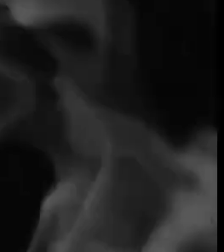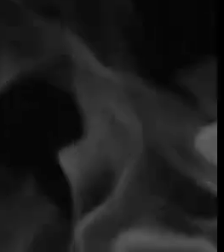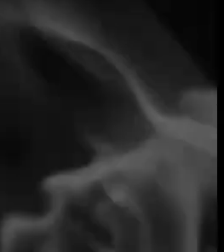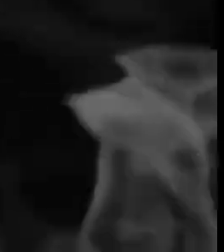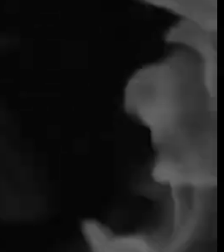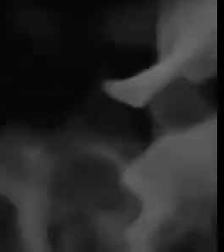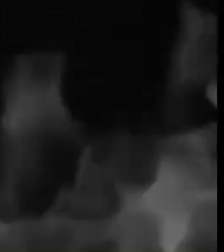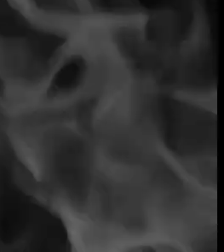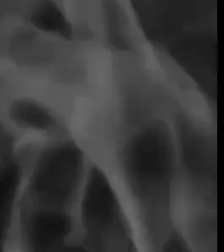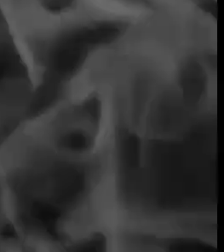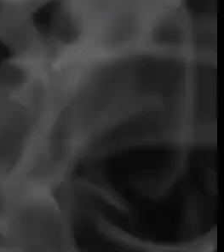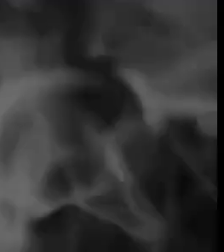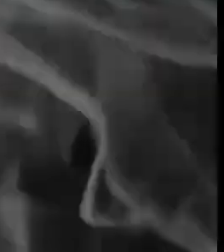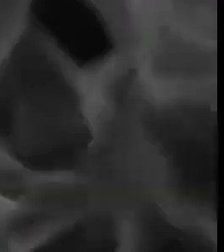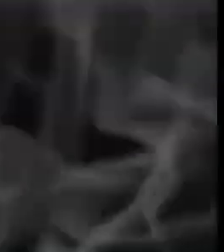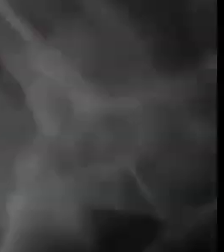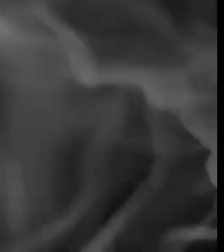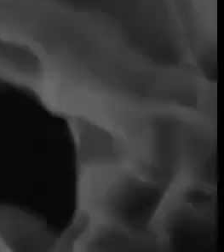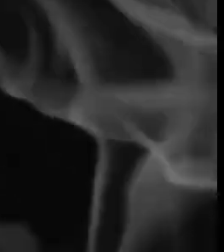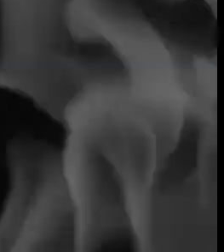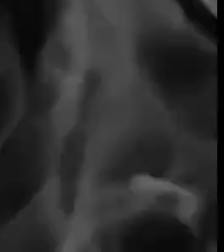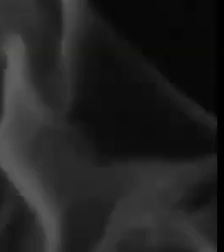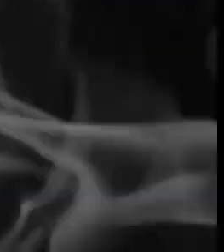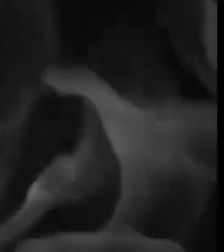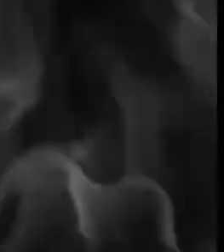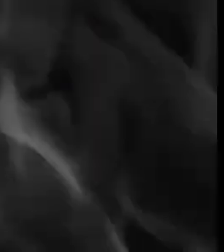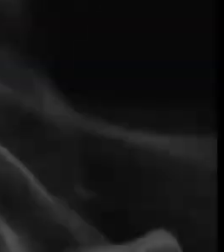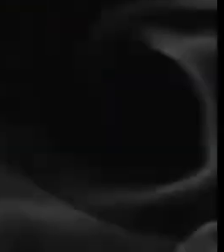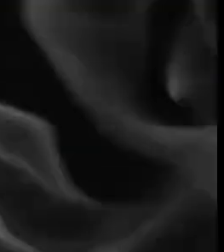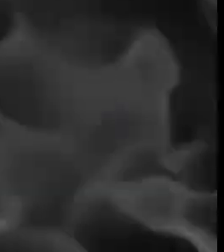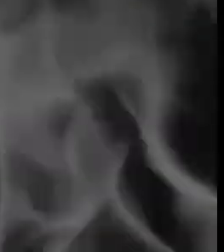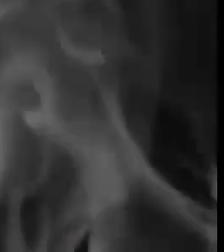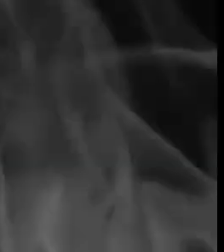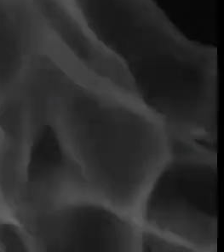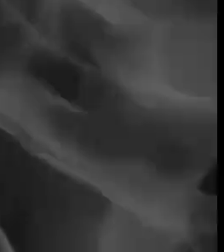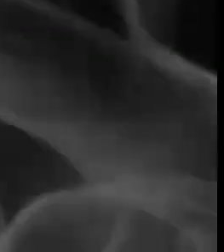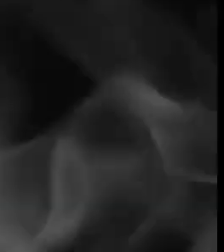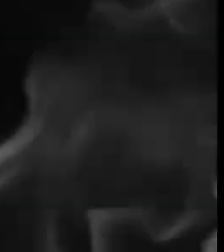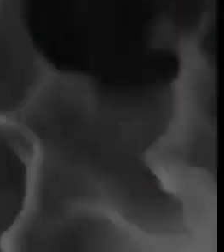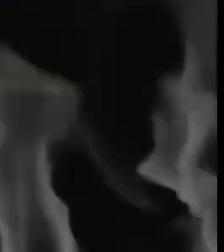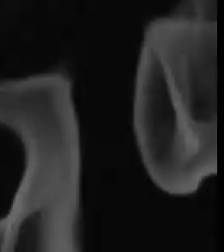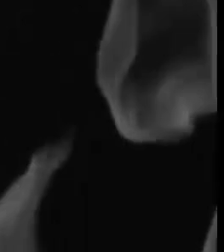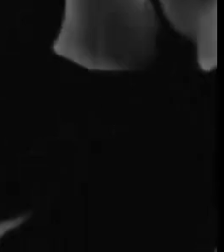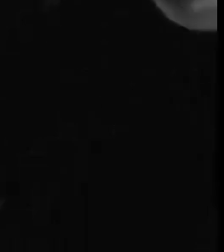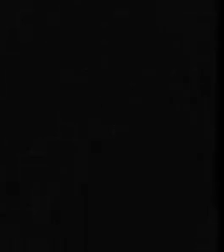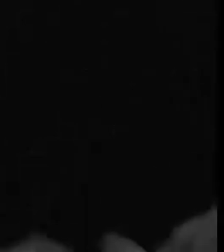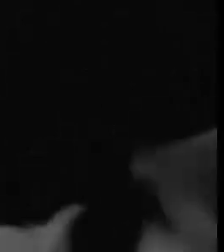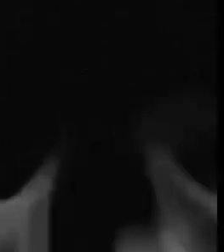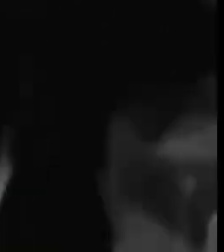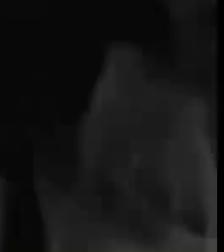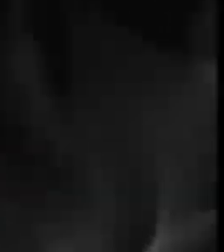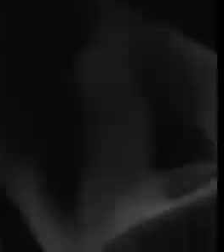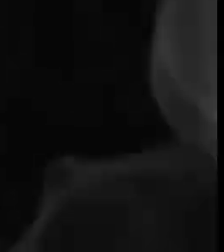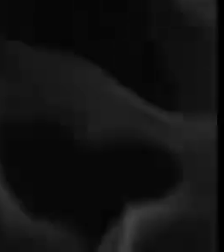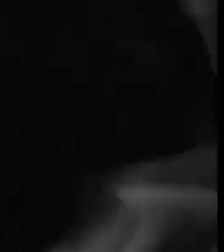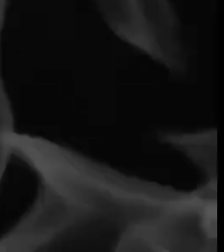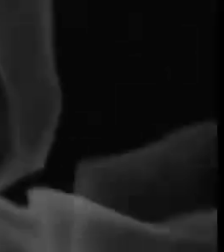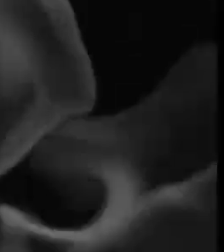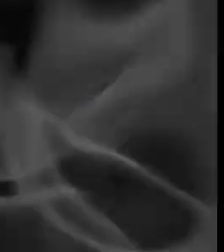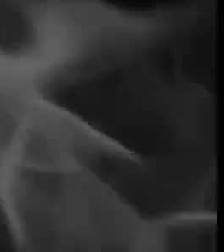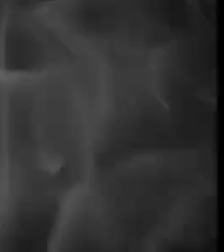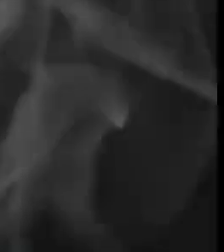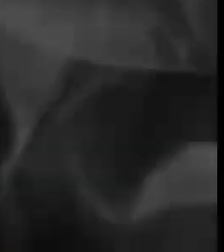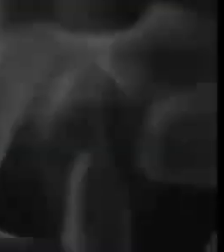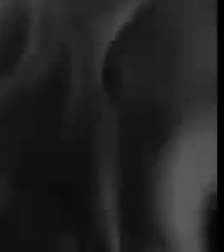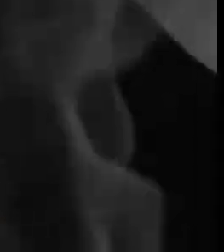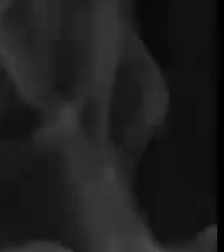(2025). Em seguida, aparece a imagem da capa antiga do livro A Rosa do Povo, de Carlos Drummond de Andrade,